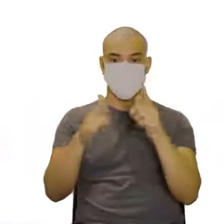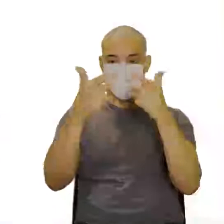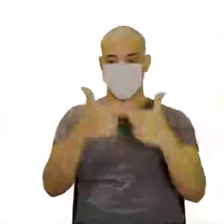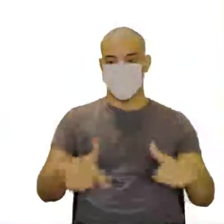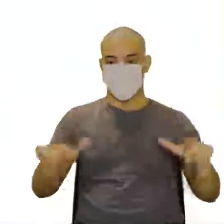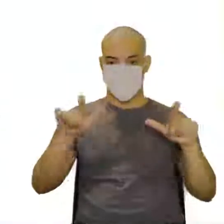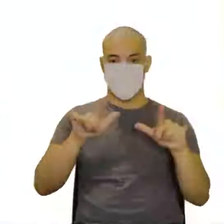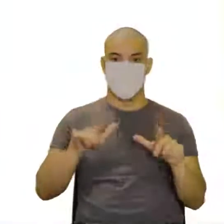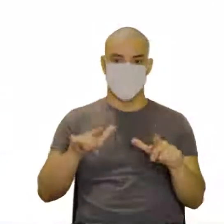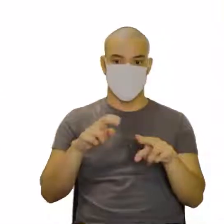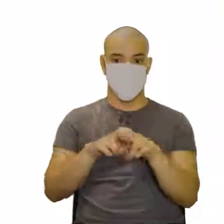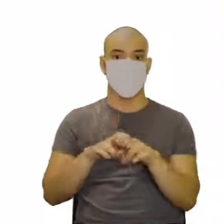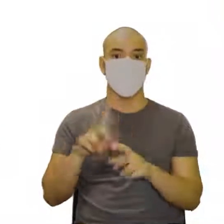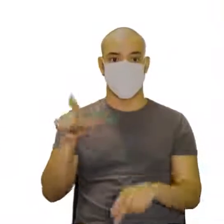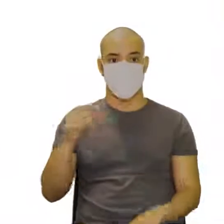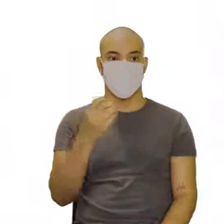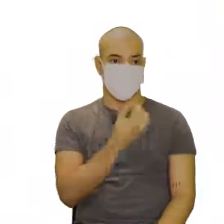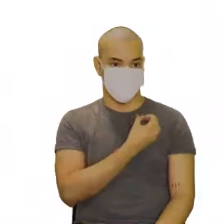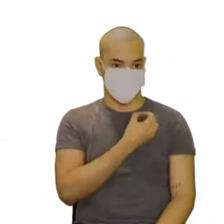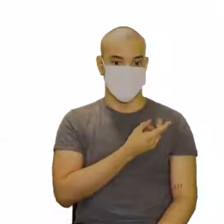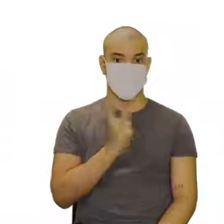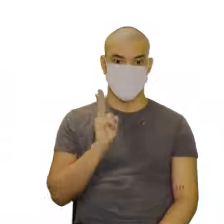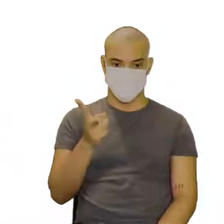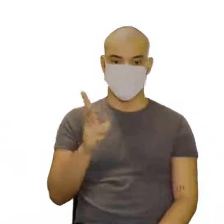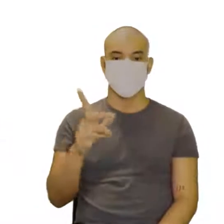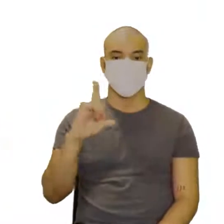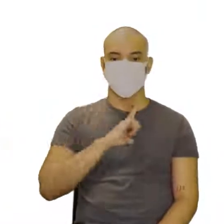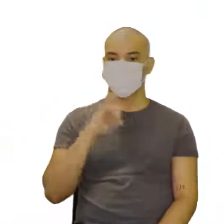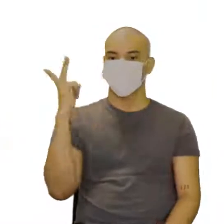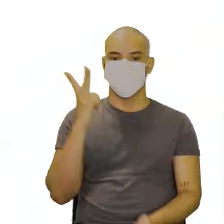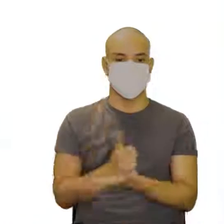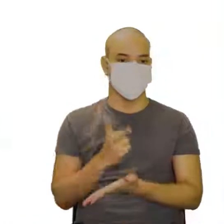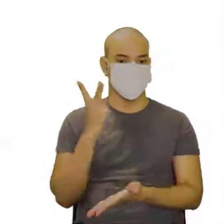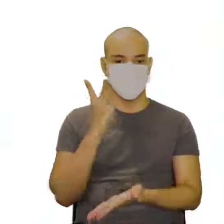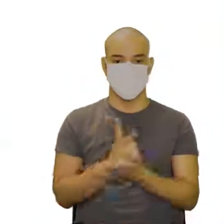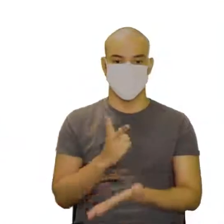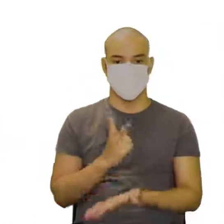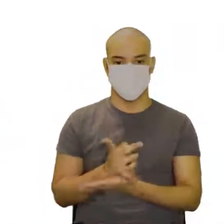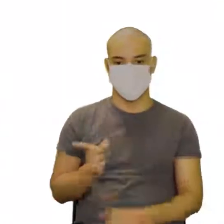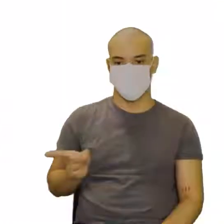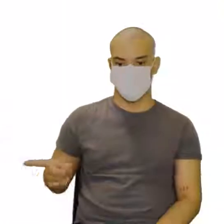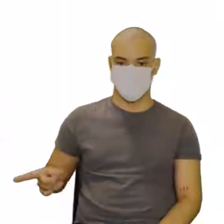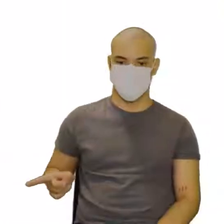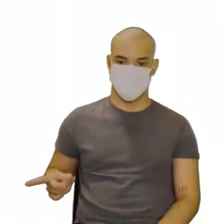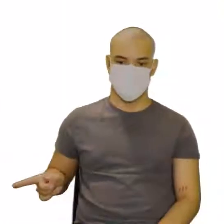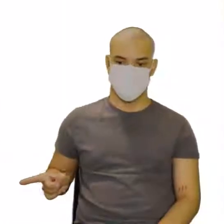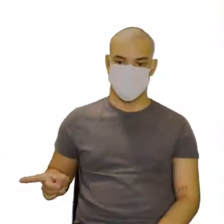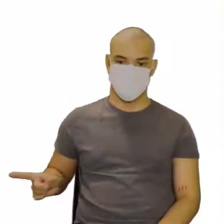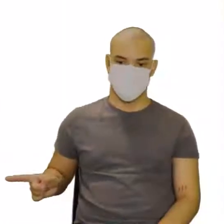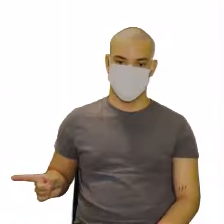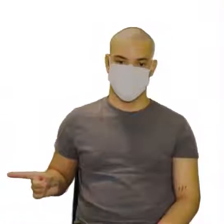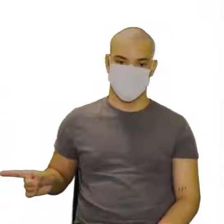vácuo. E já que ele é um valor constante, ele tem este valor aqui, olha só,